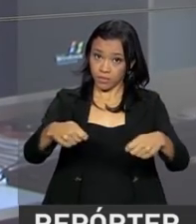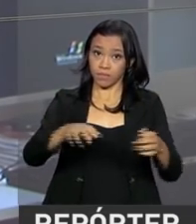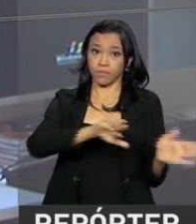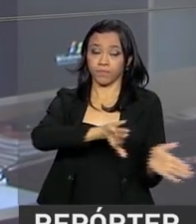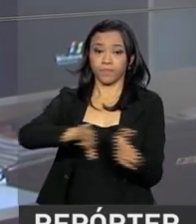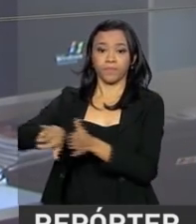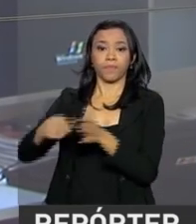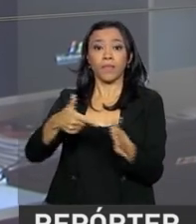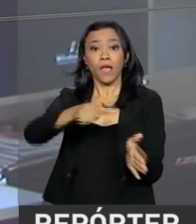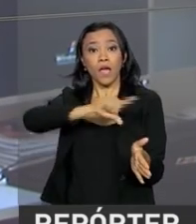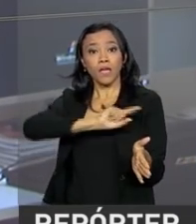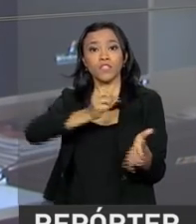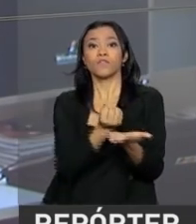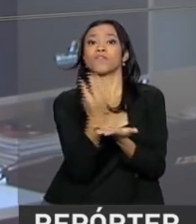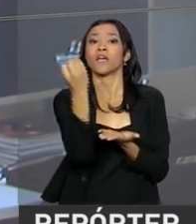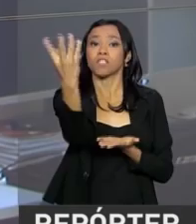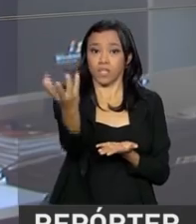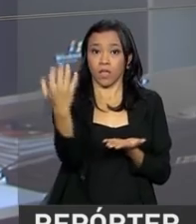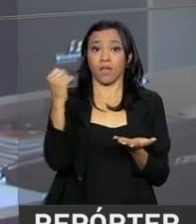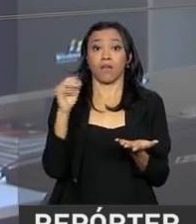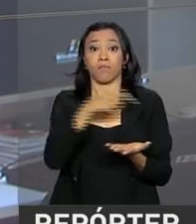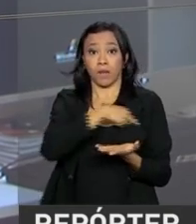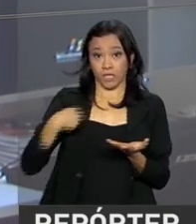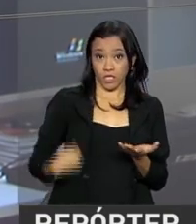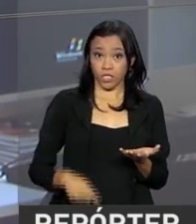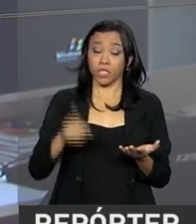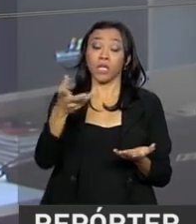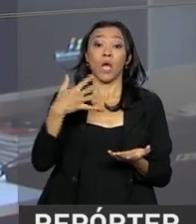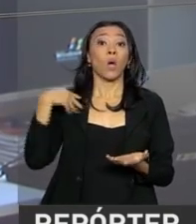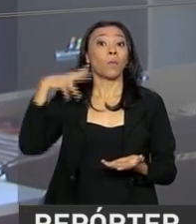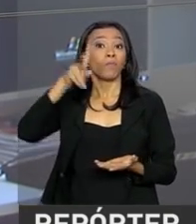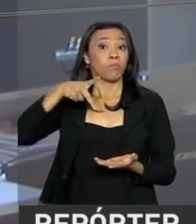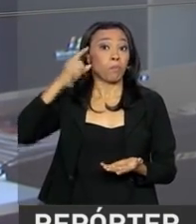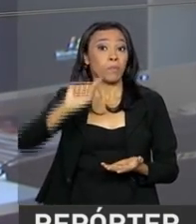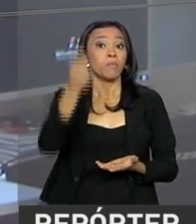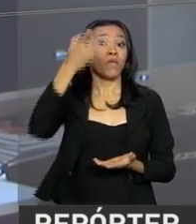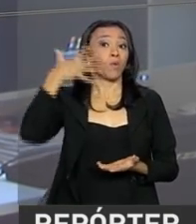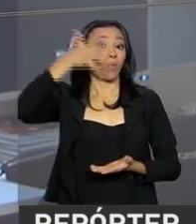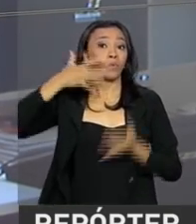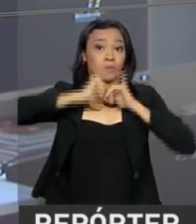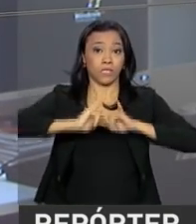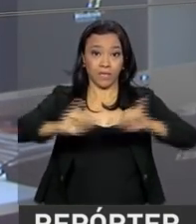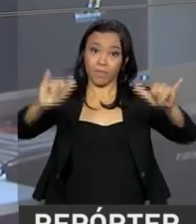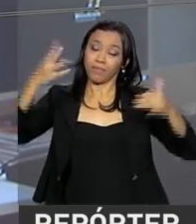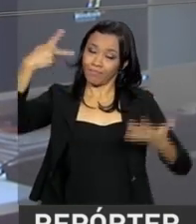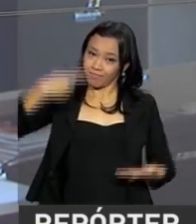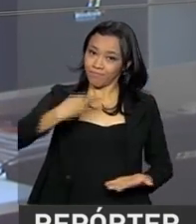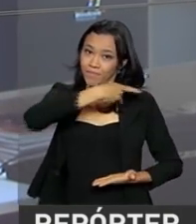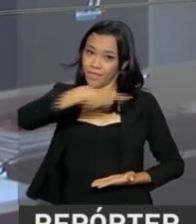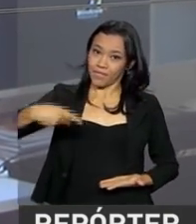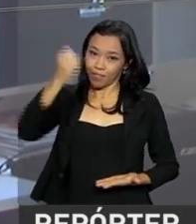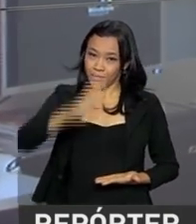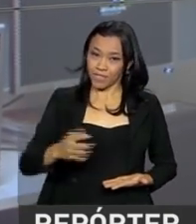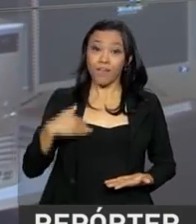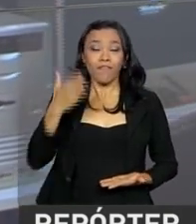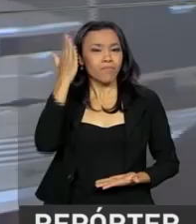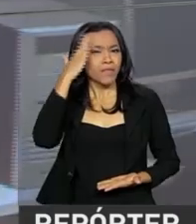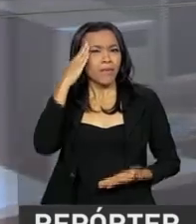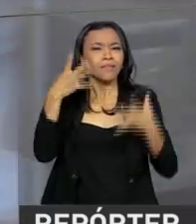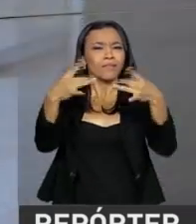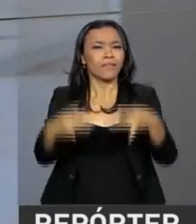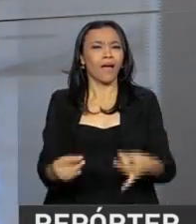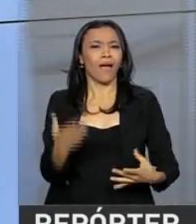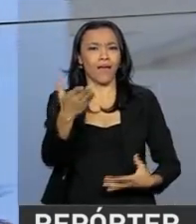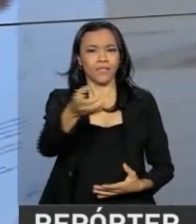E antes de embarcar para a China, Michel Temer fez o primeiro pronunciamento à nação como presidente do Brasil. Vamos saber os detalhes